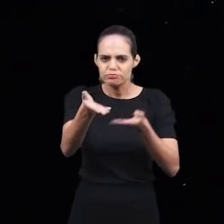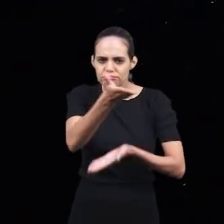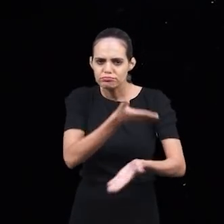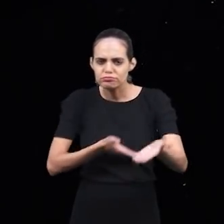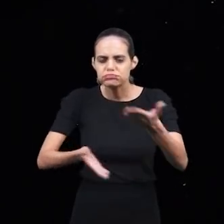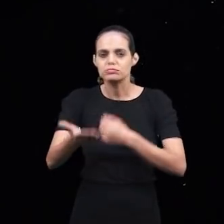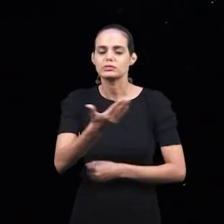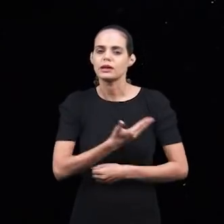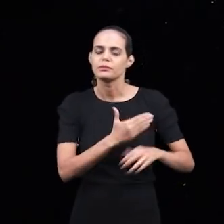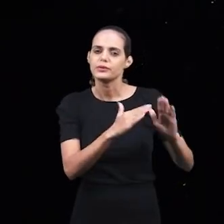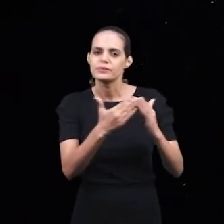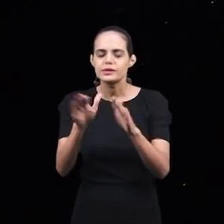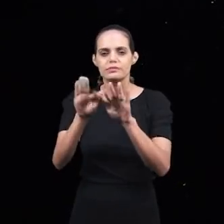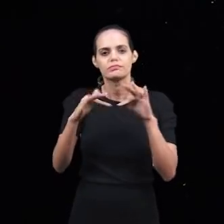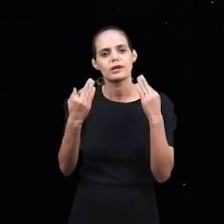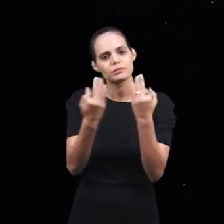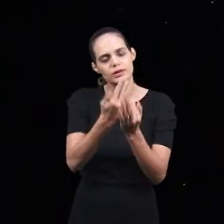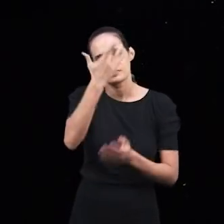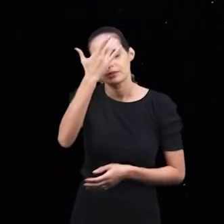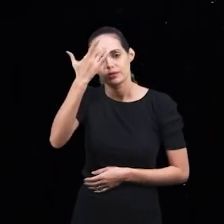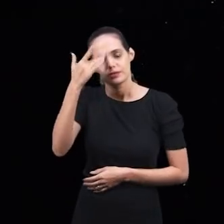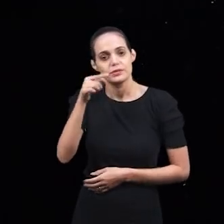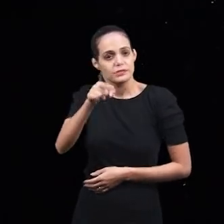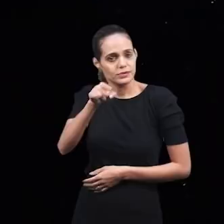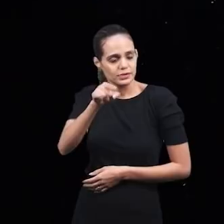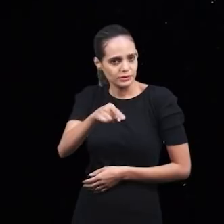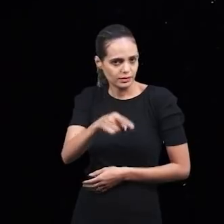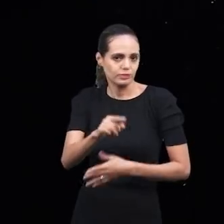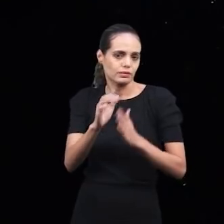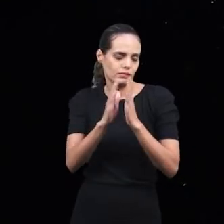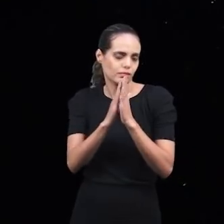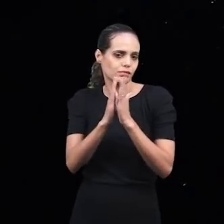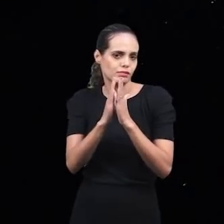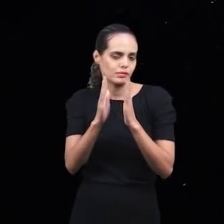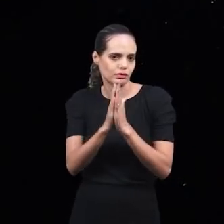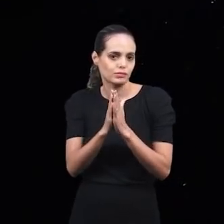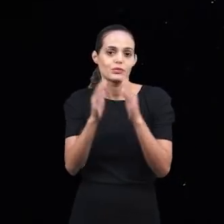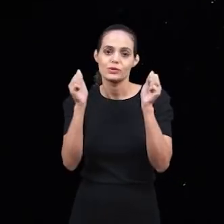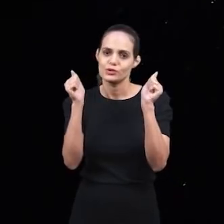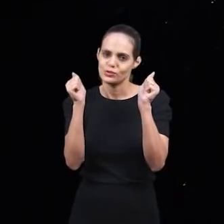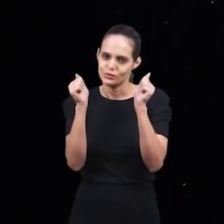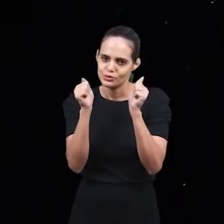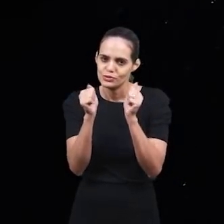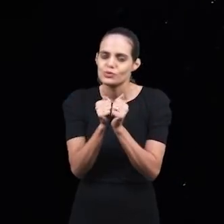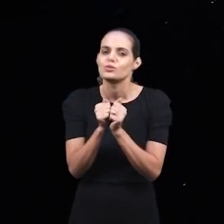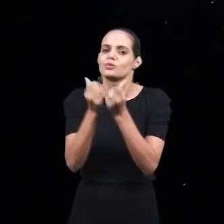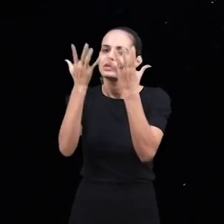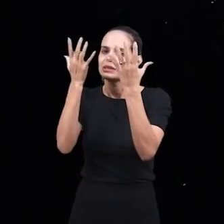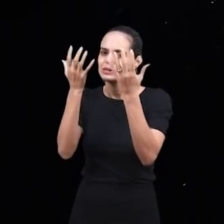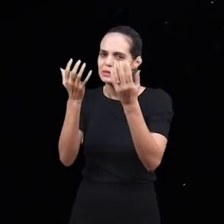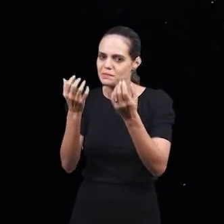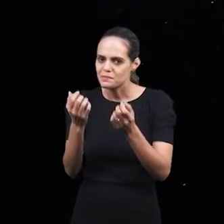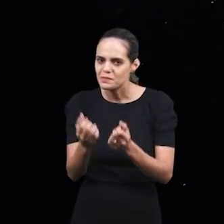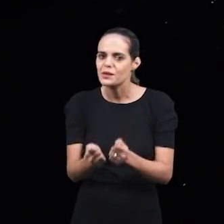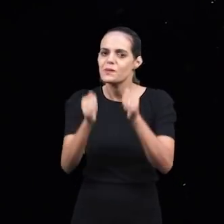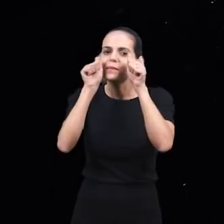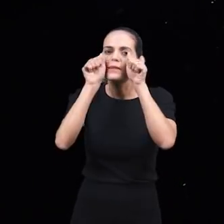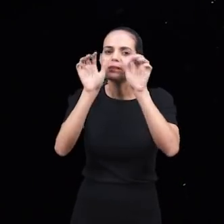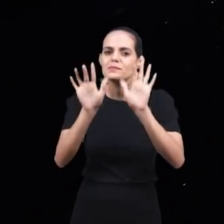vizinhos, parentes, pessoas por quem você está orando. E juntos receberemos uma grande bênção do